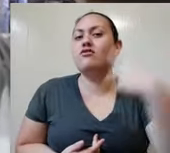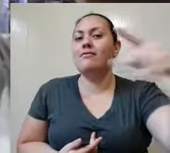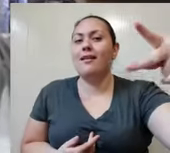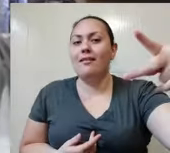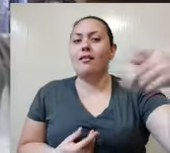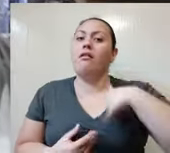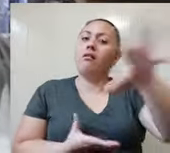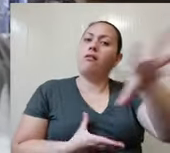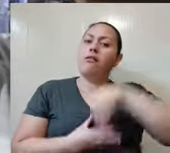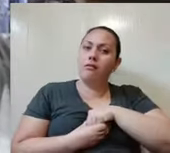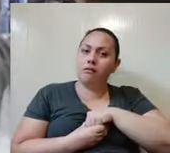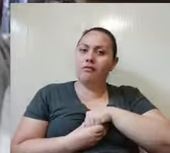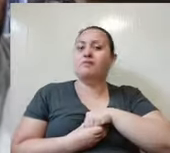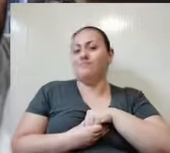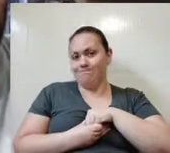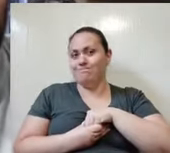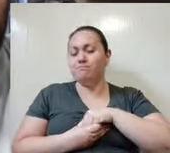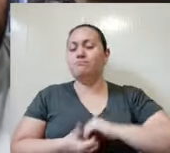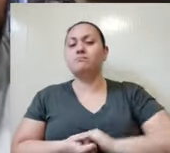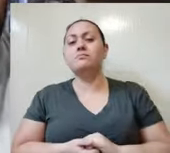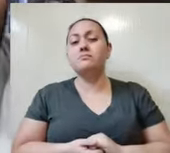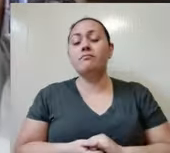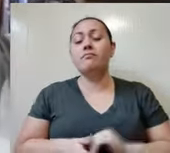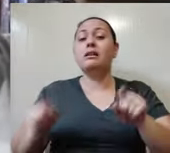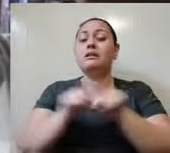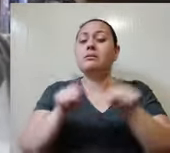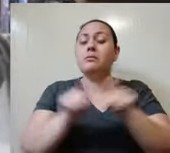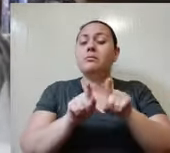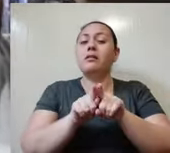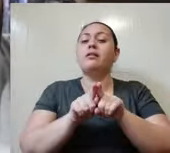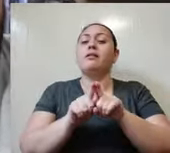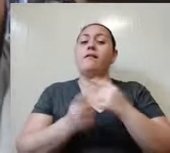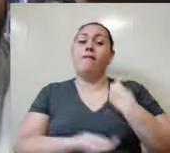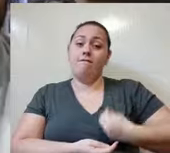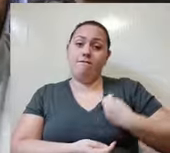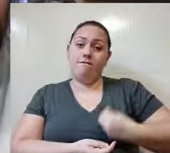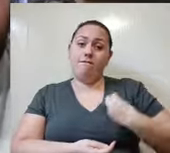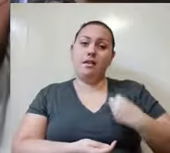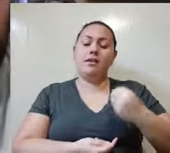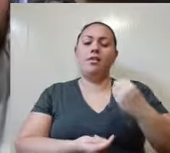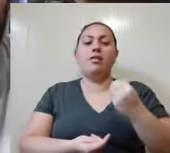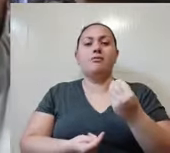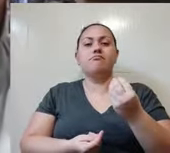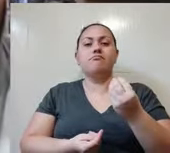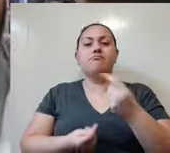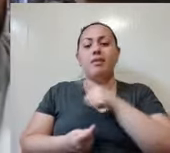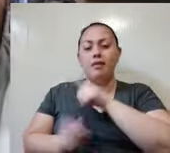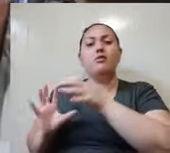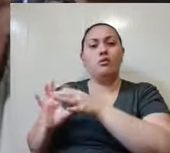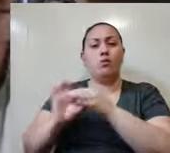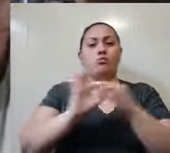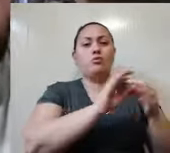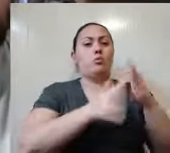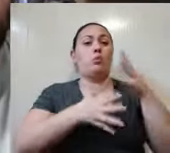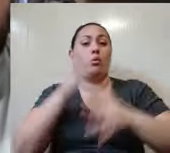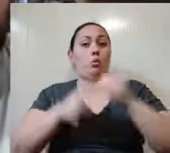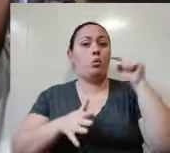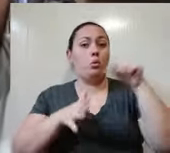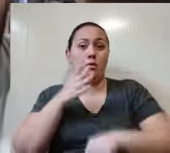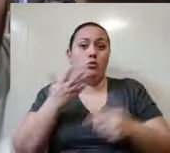que a vida impõe sempre contextos complexos. Né? Hoje a gente está